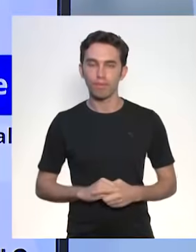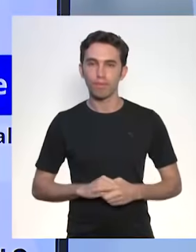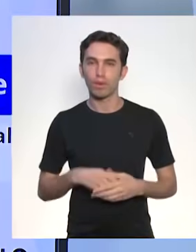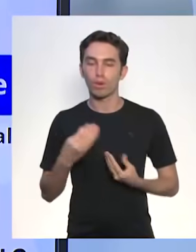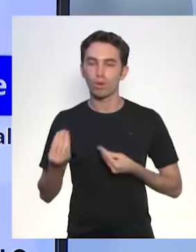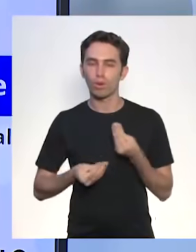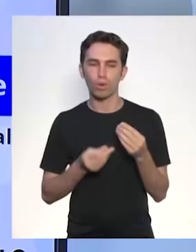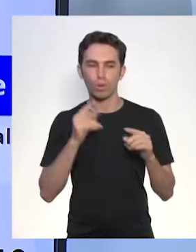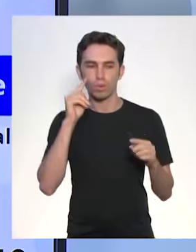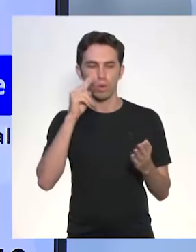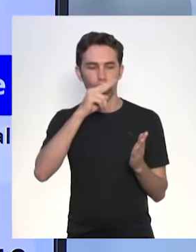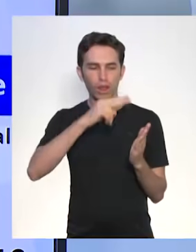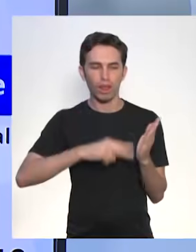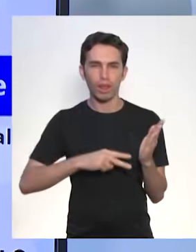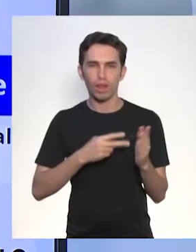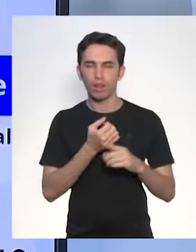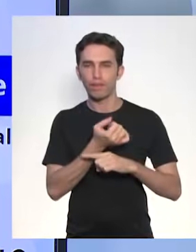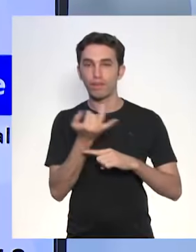uma fração,